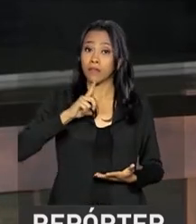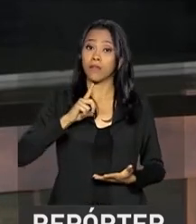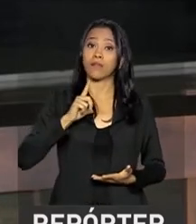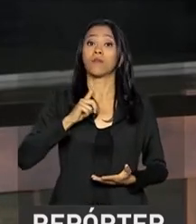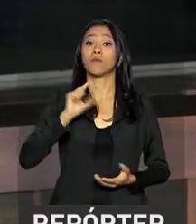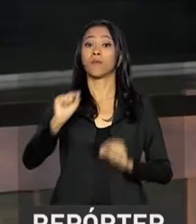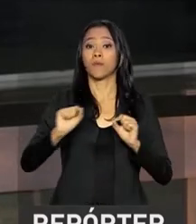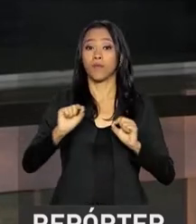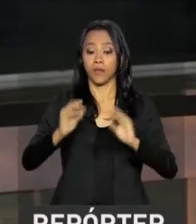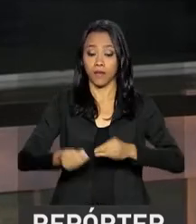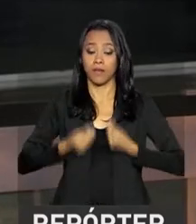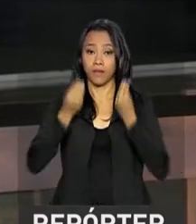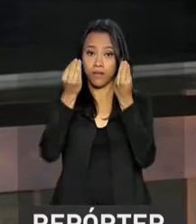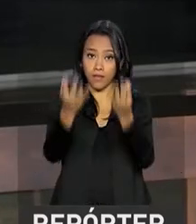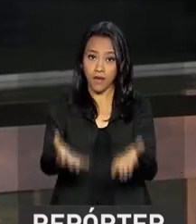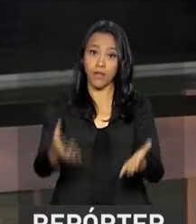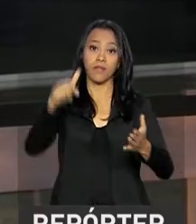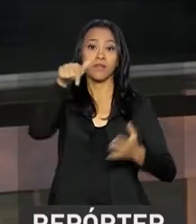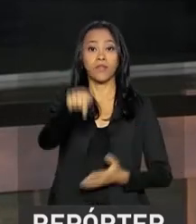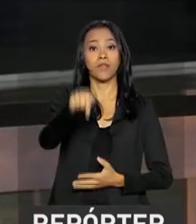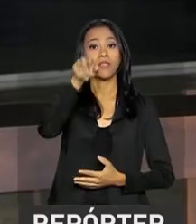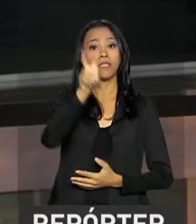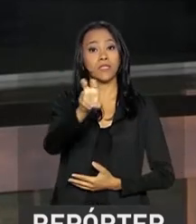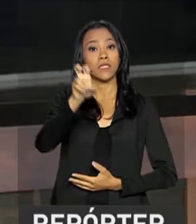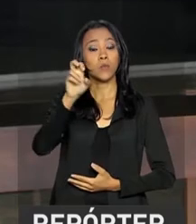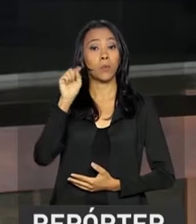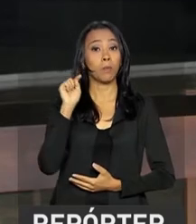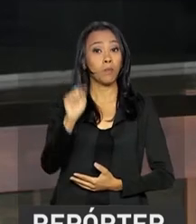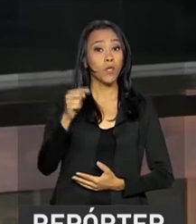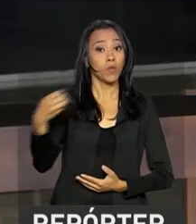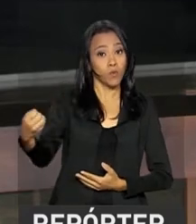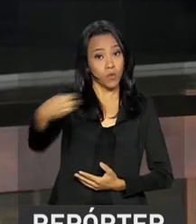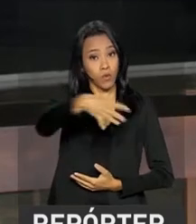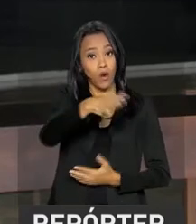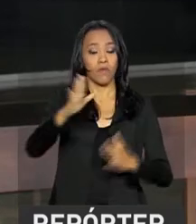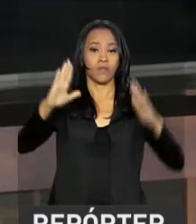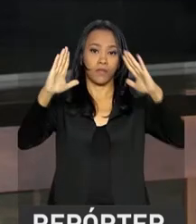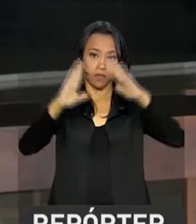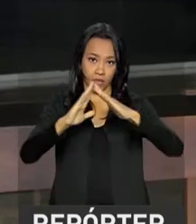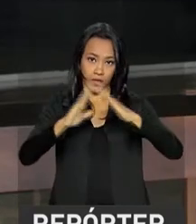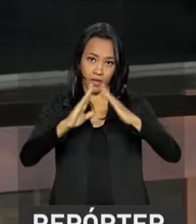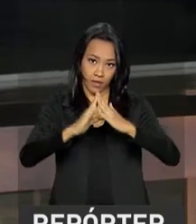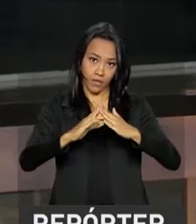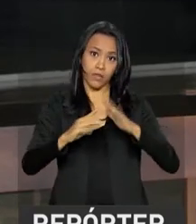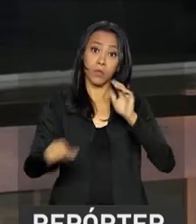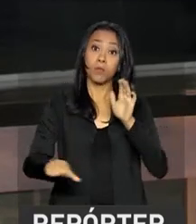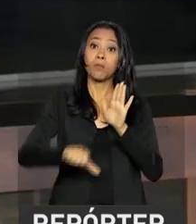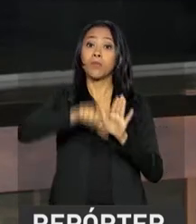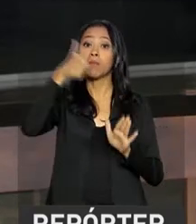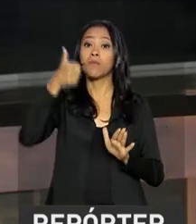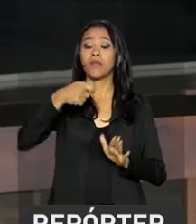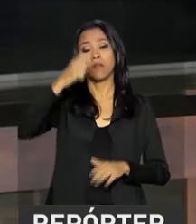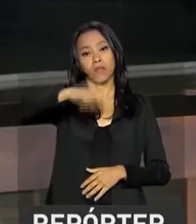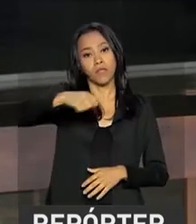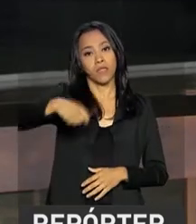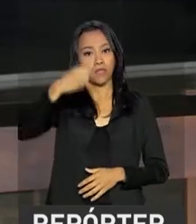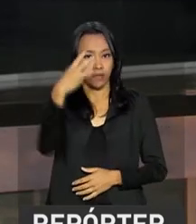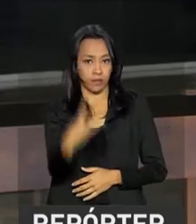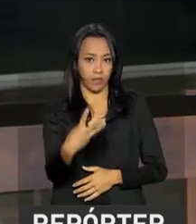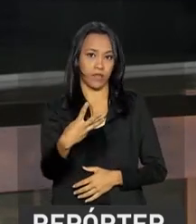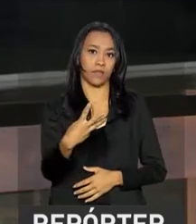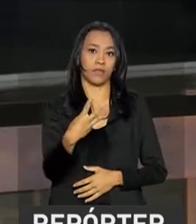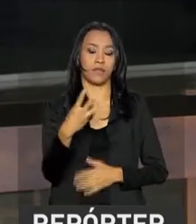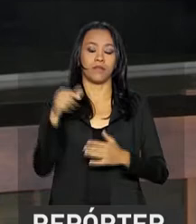entrega de 75 mil novas unidades habitacionais do programa no primeiro trimestre de